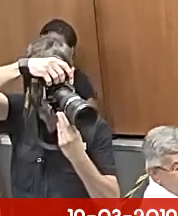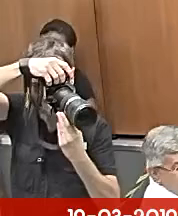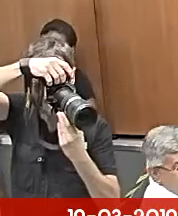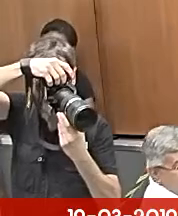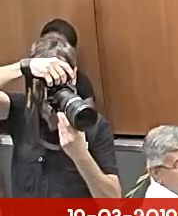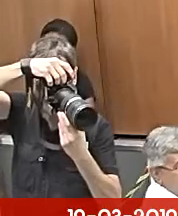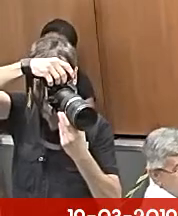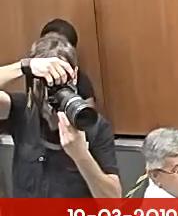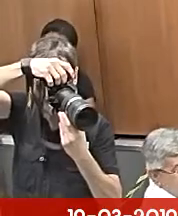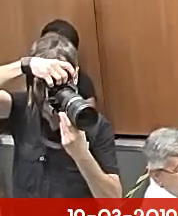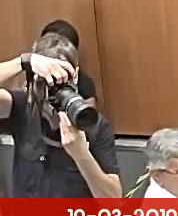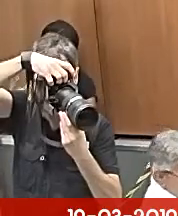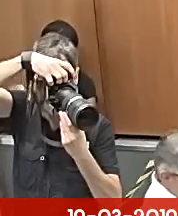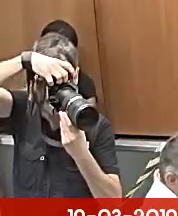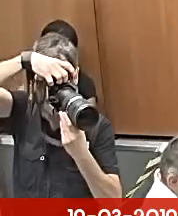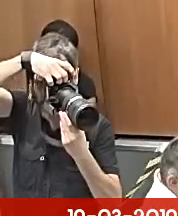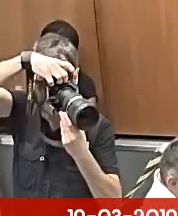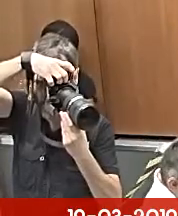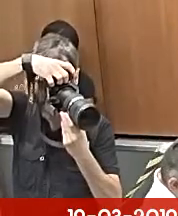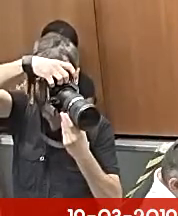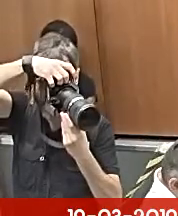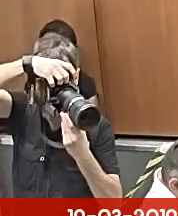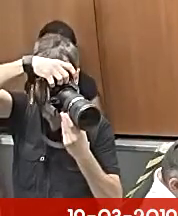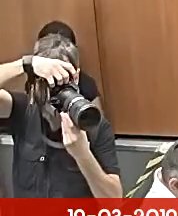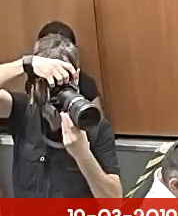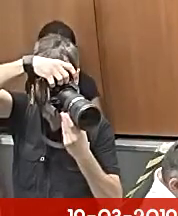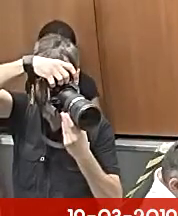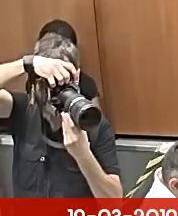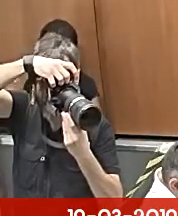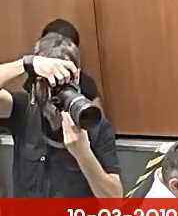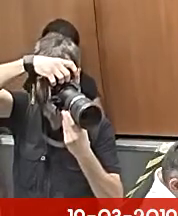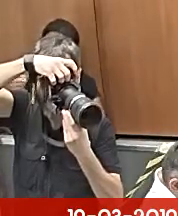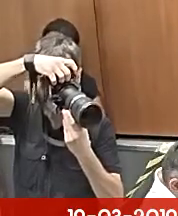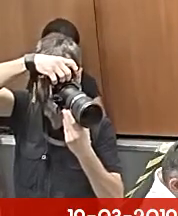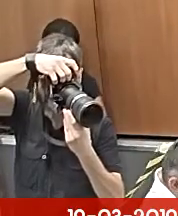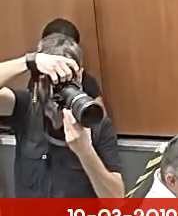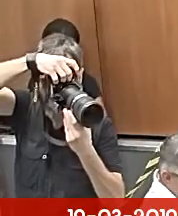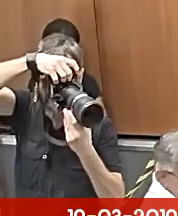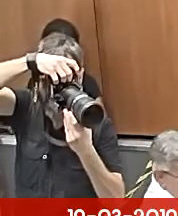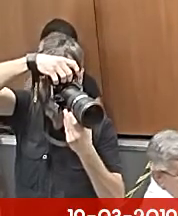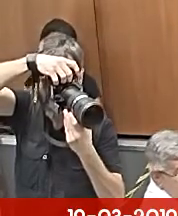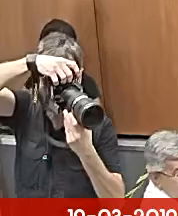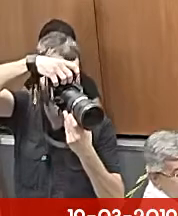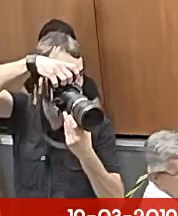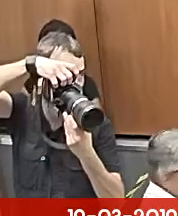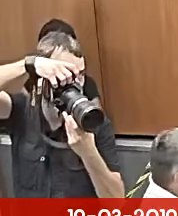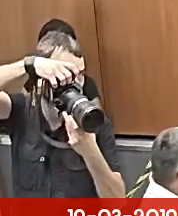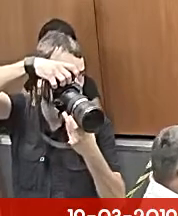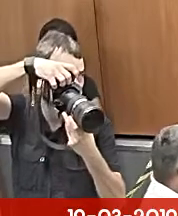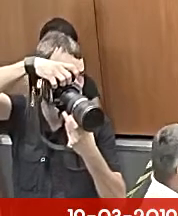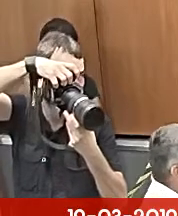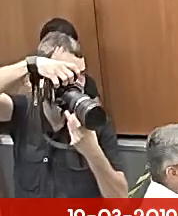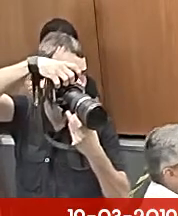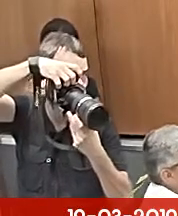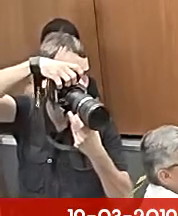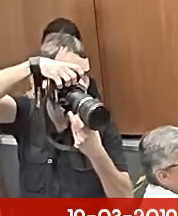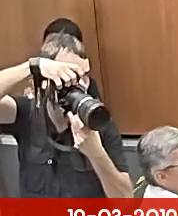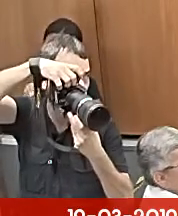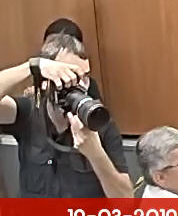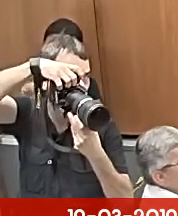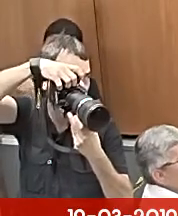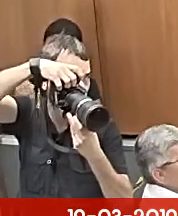tentar trazer aqui a nossa primeira dama michelle o bolsonaro já se mostrou tão tão carinhosa e atenta com